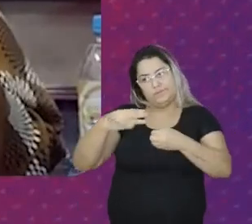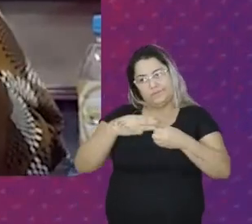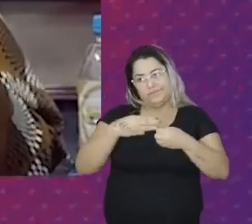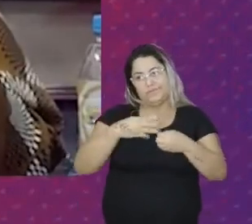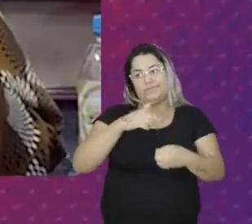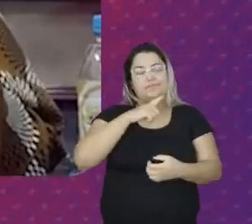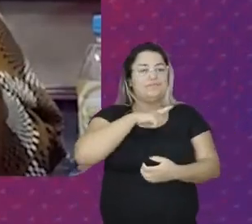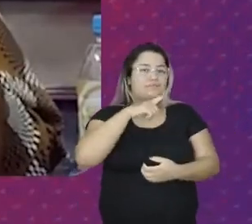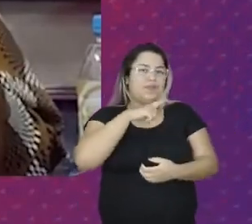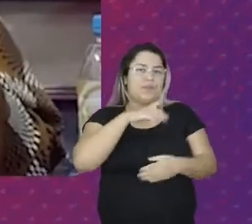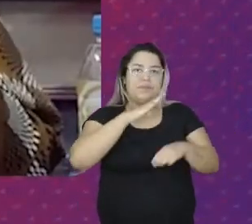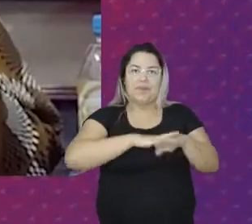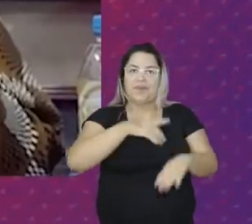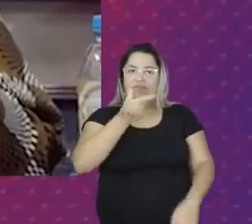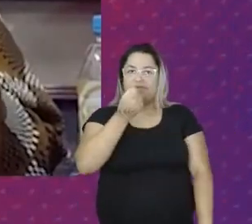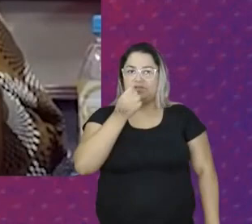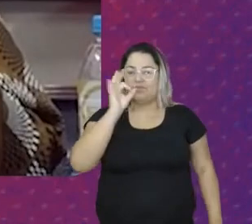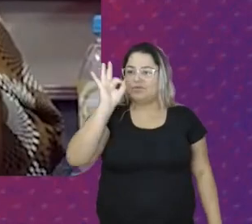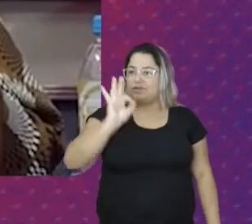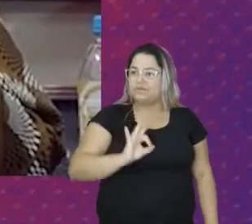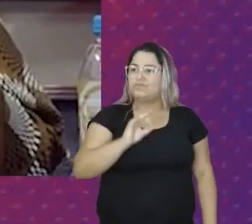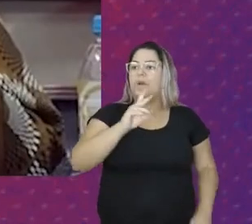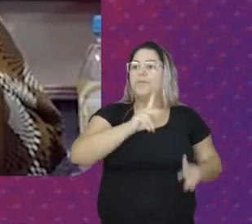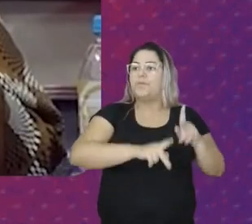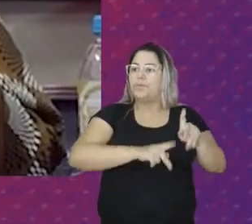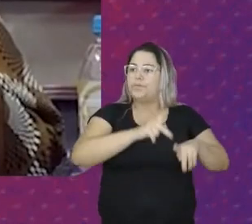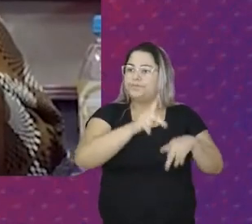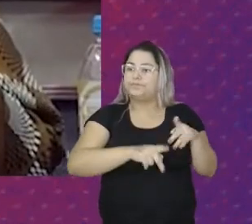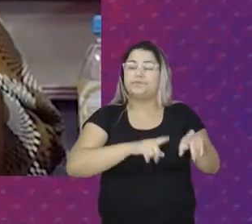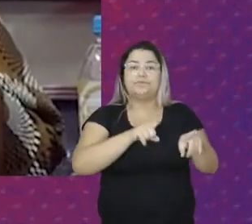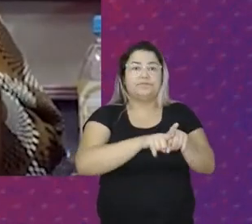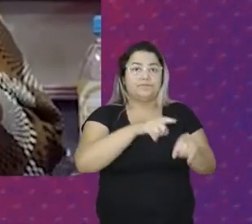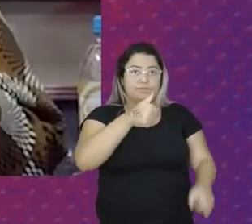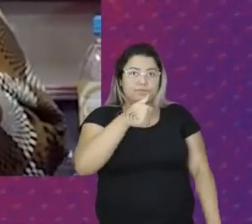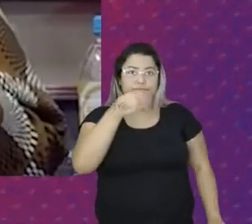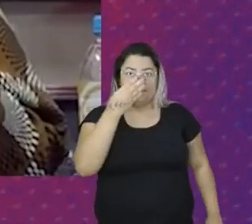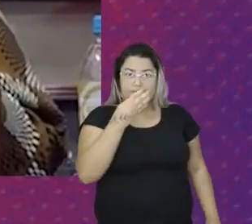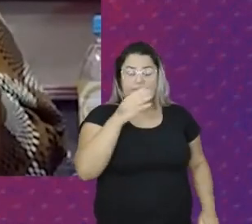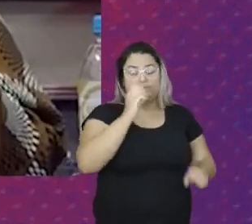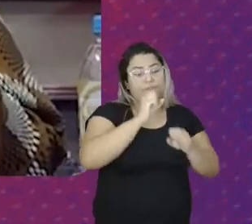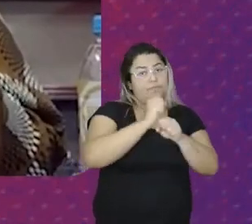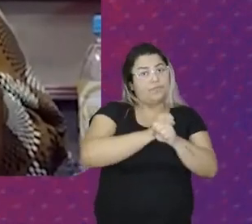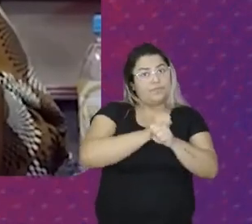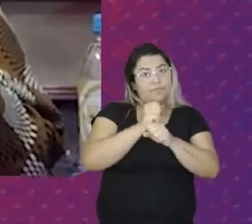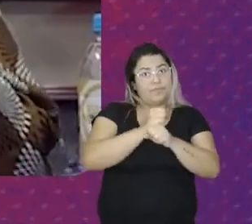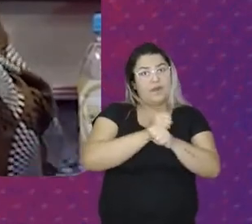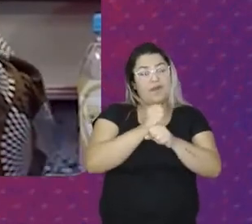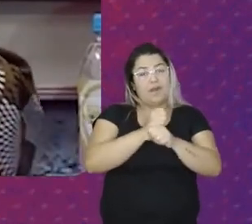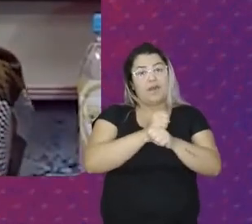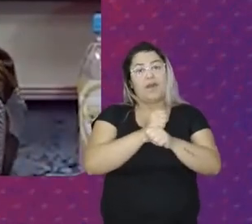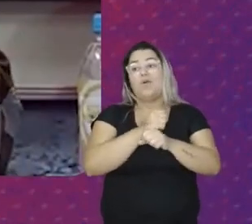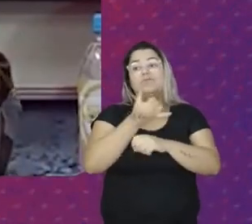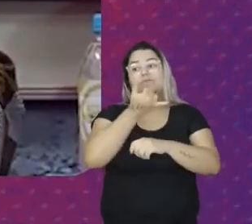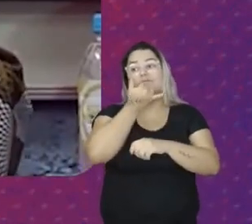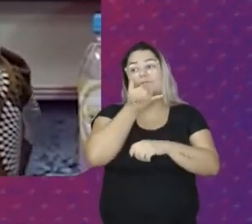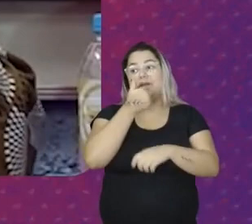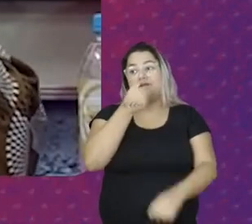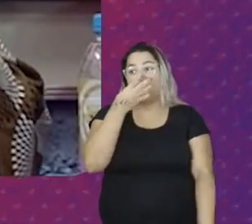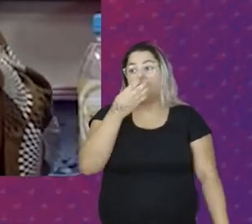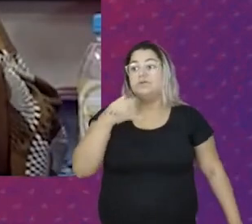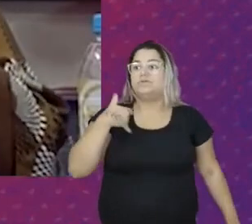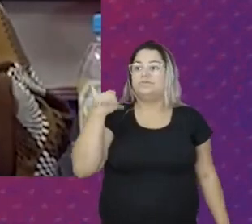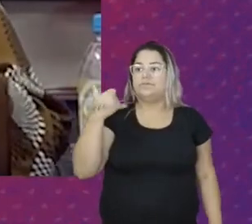têm mais de 20% da população com mais de 14 anos analfabeta. Tamanha, né, gente?